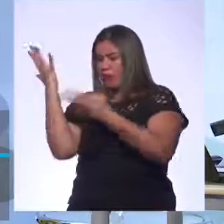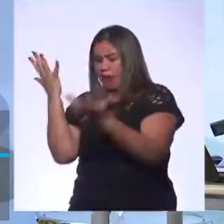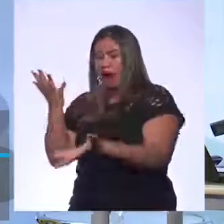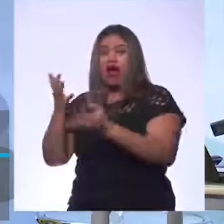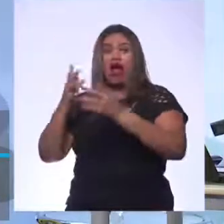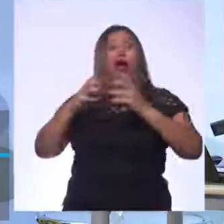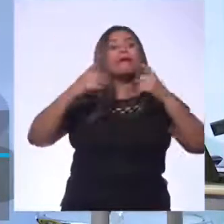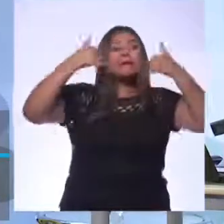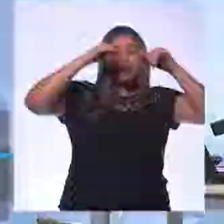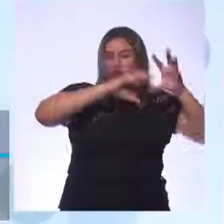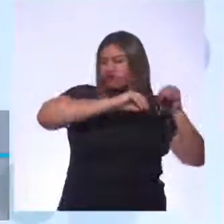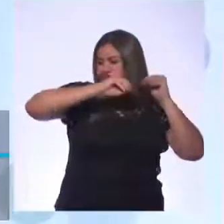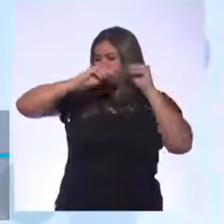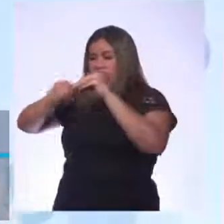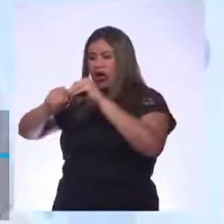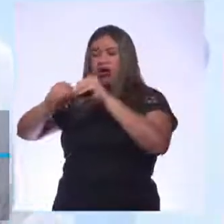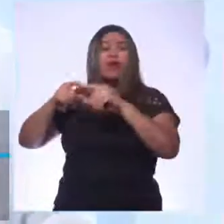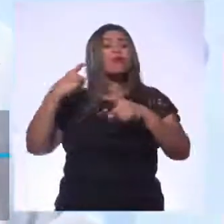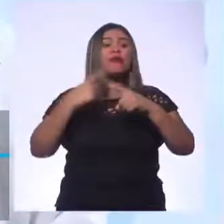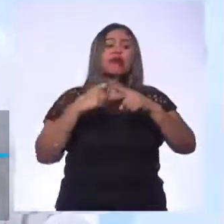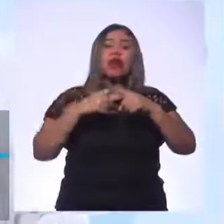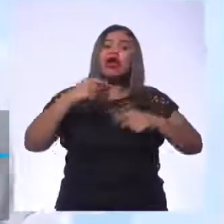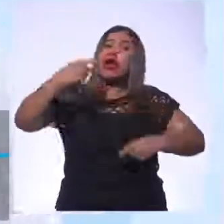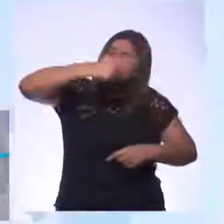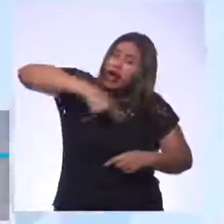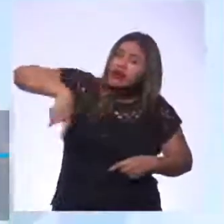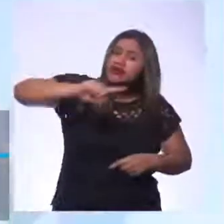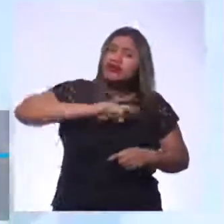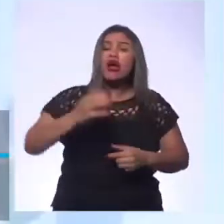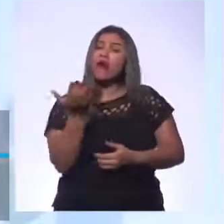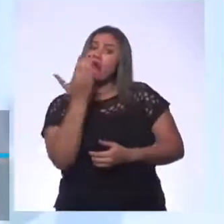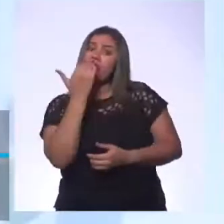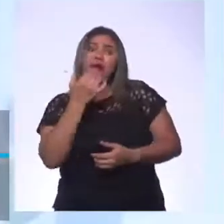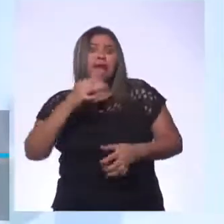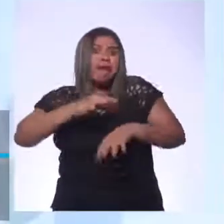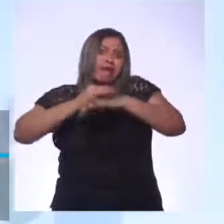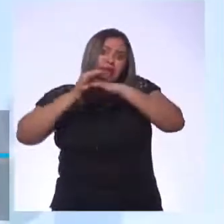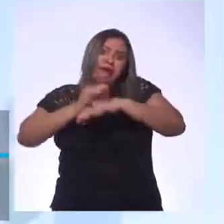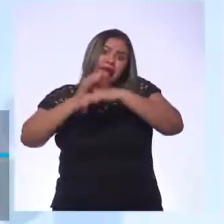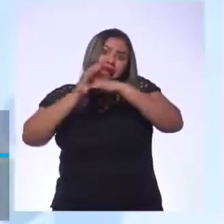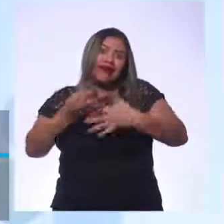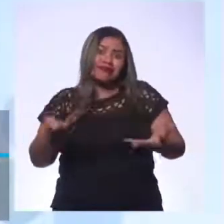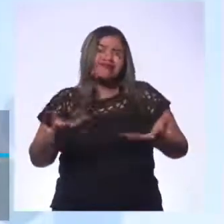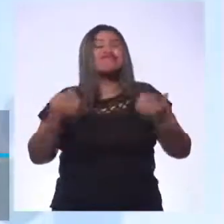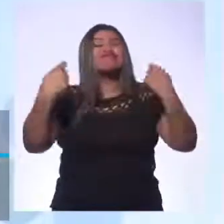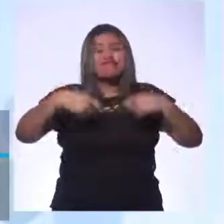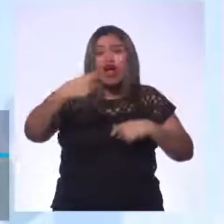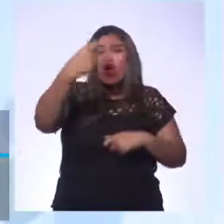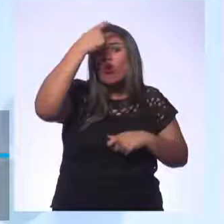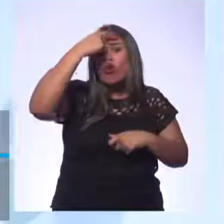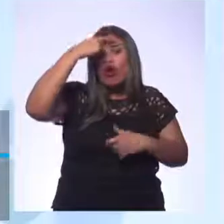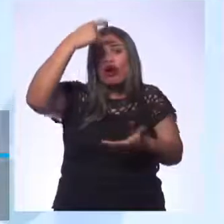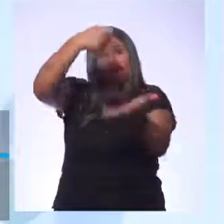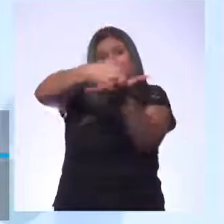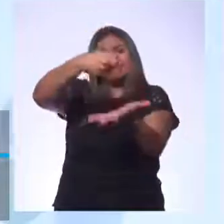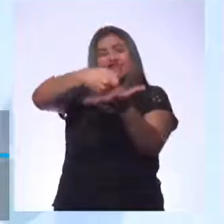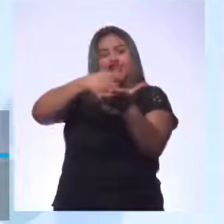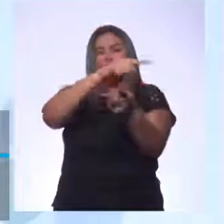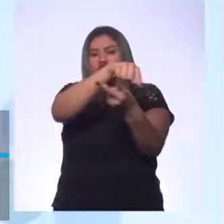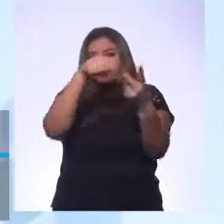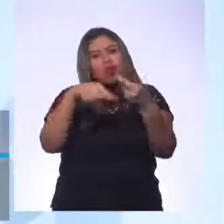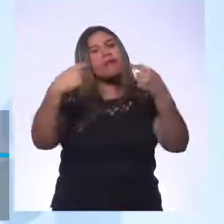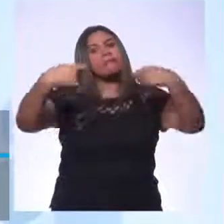Tá? Então a gente tem sim que ter essa consciência e cobrar, senão fica difícil. Tá bom? Se a gente não